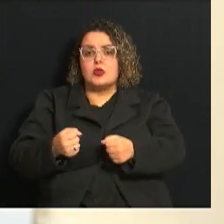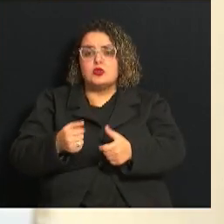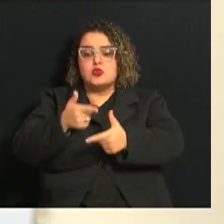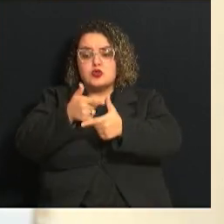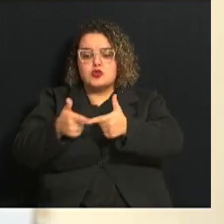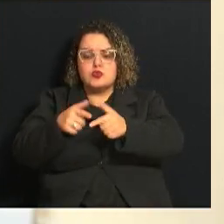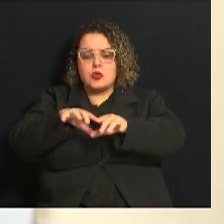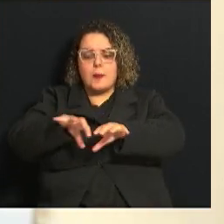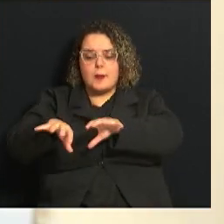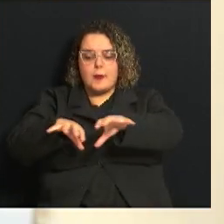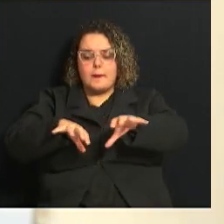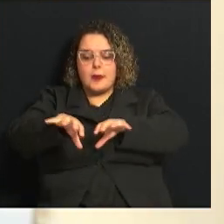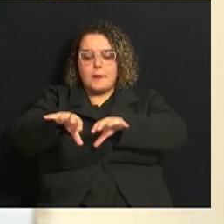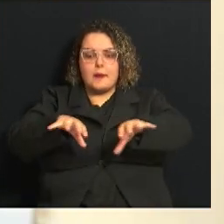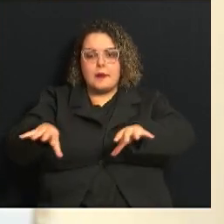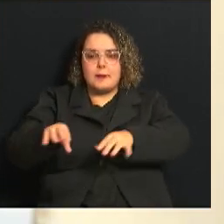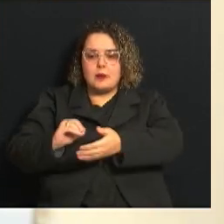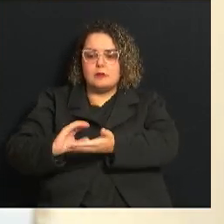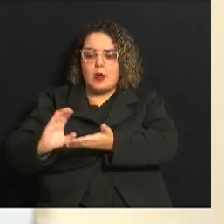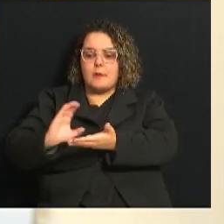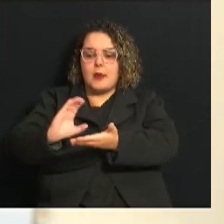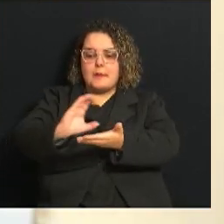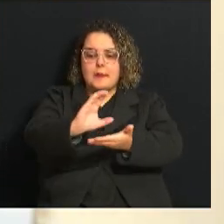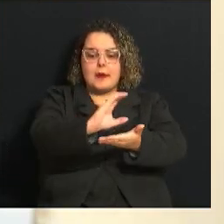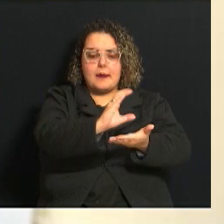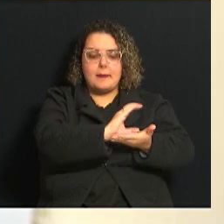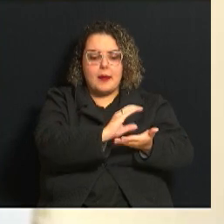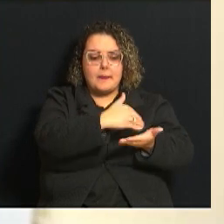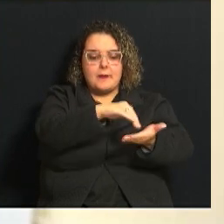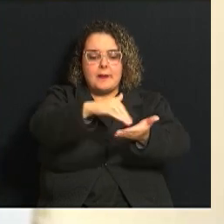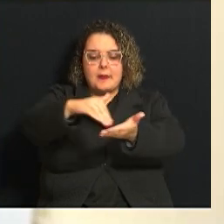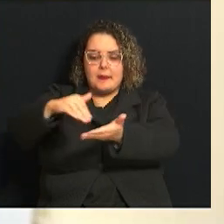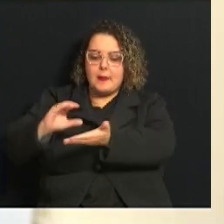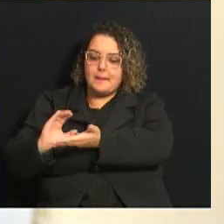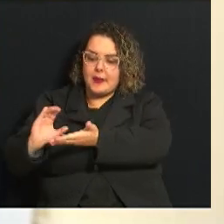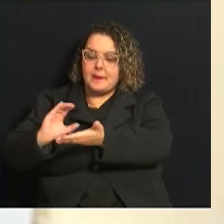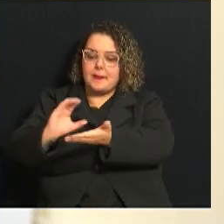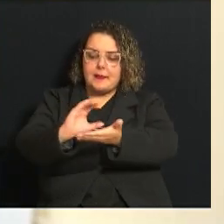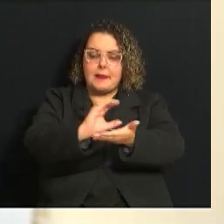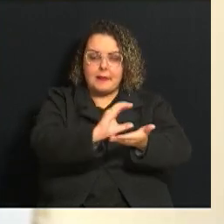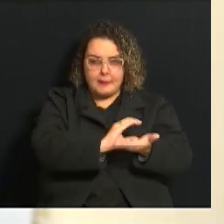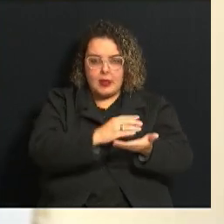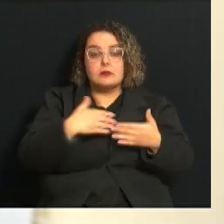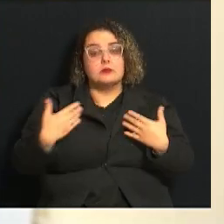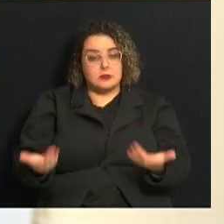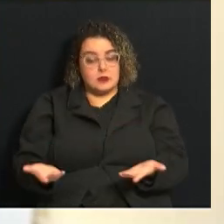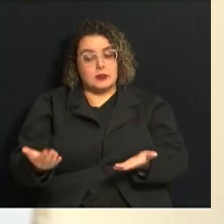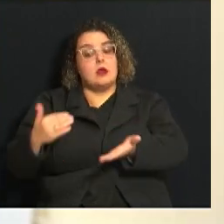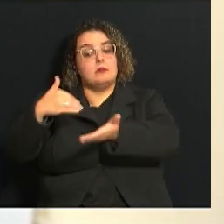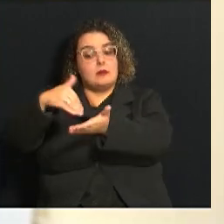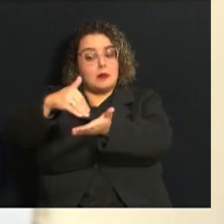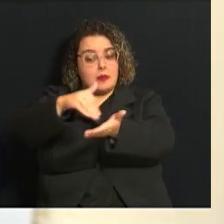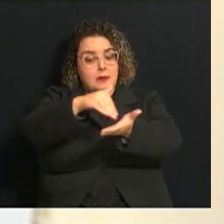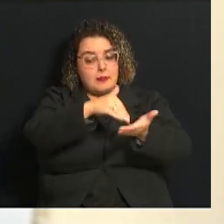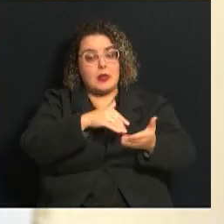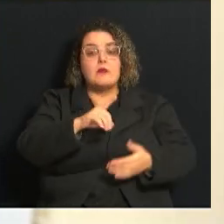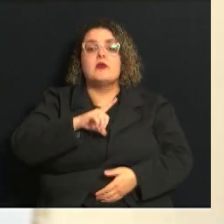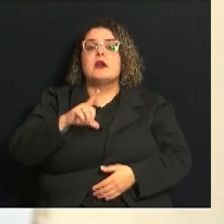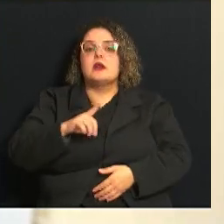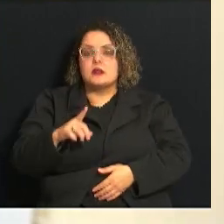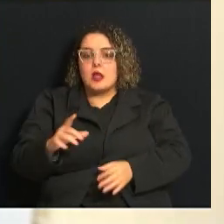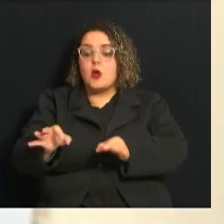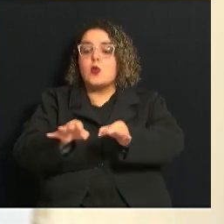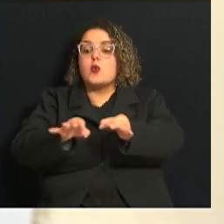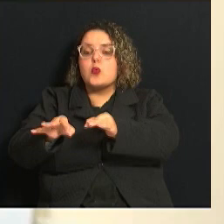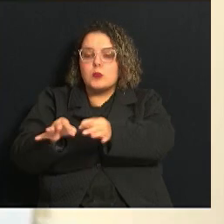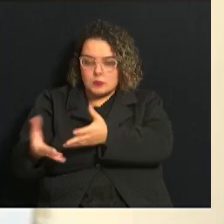nas diversas secretarias e as secretarias obviamente elas vão ter as diretrizes que vão aumentar